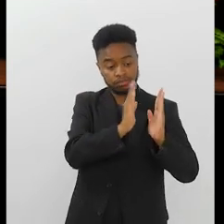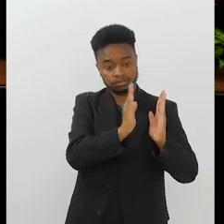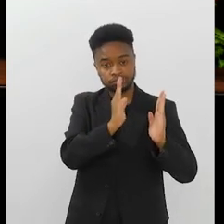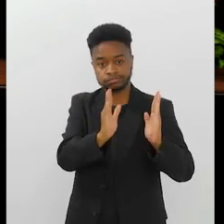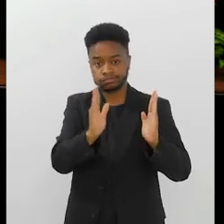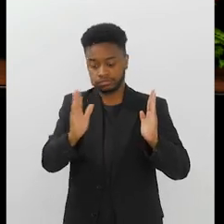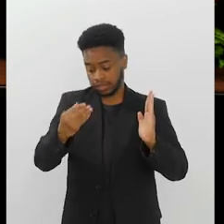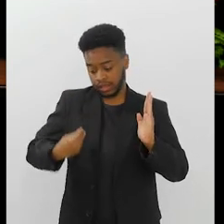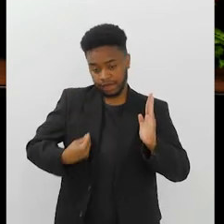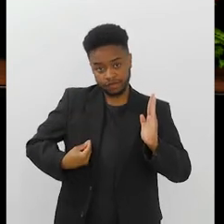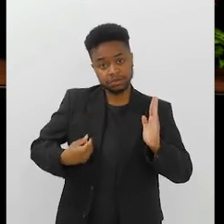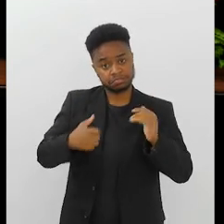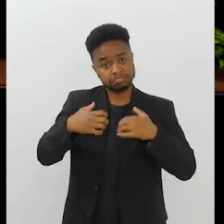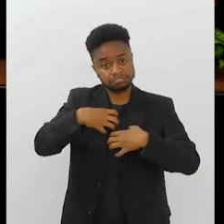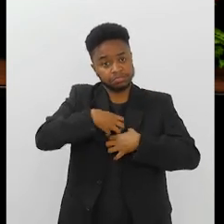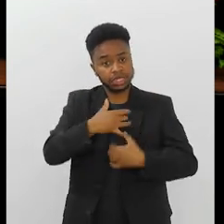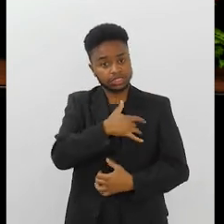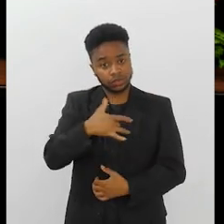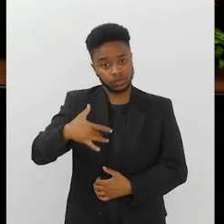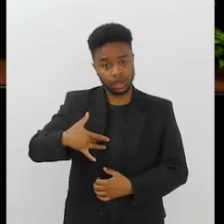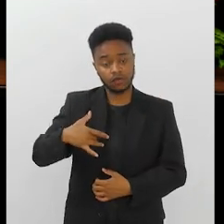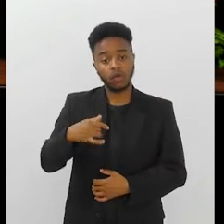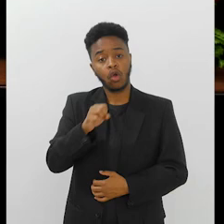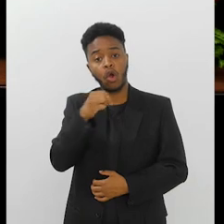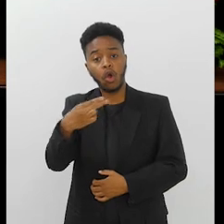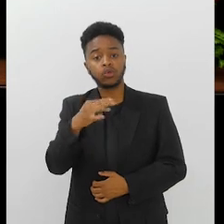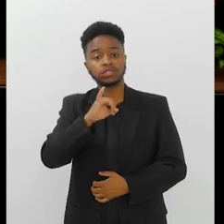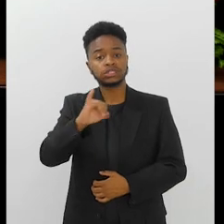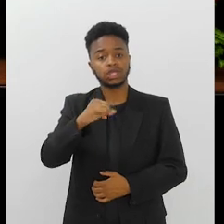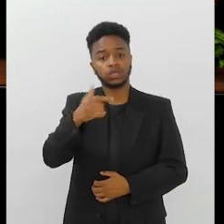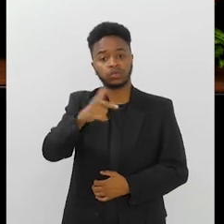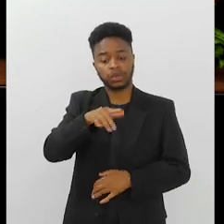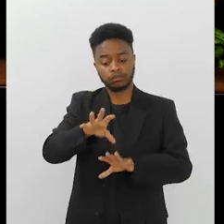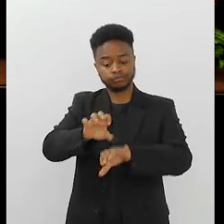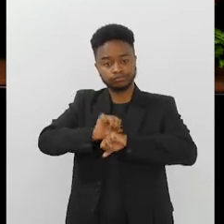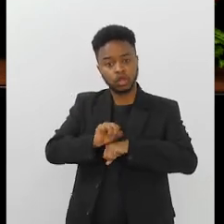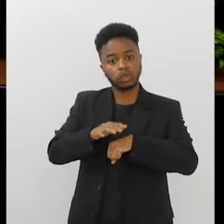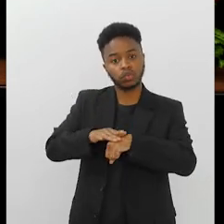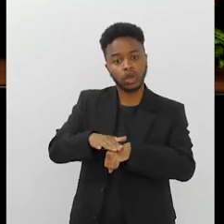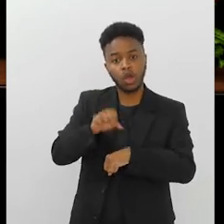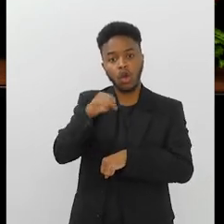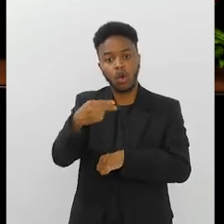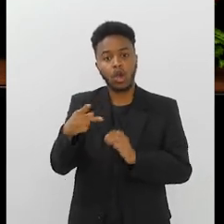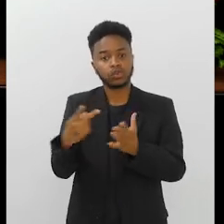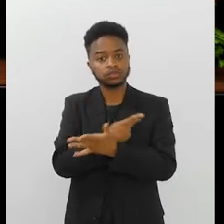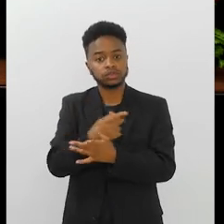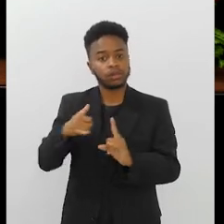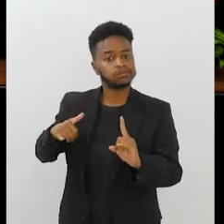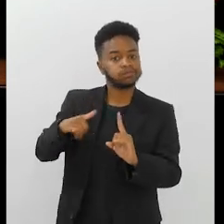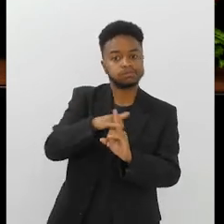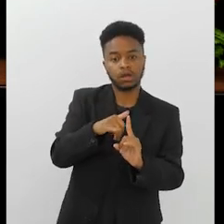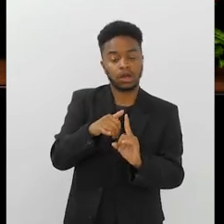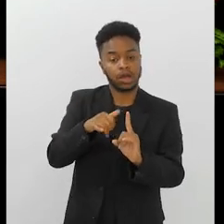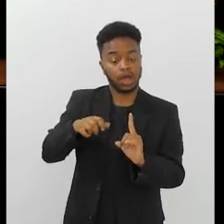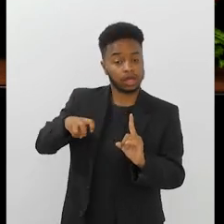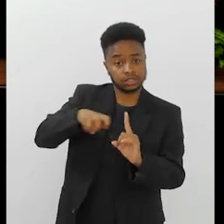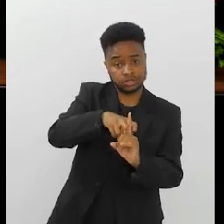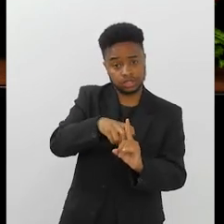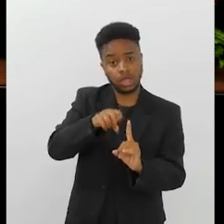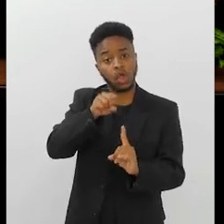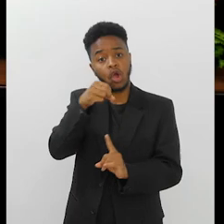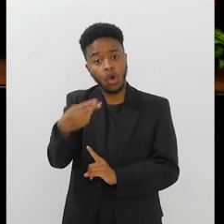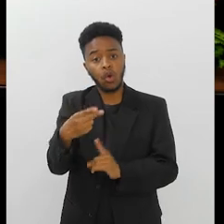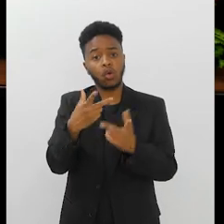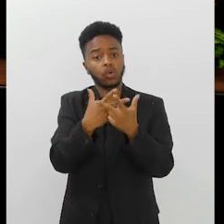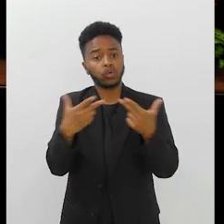pelos processos da vida de forma saudável se ela não vai ser acometida por uma doença se ela não vai ser cometida por um acidente se não vai ser cometida por tipo de